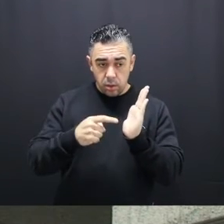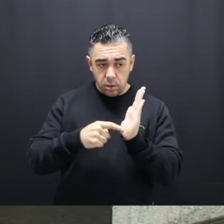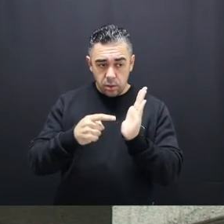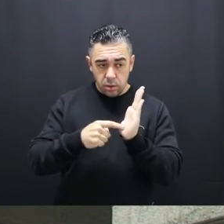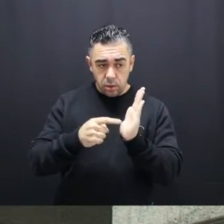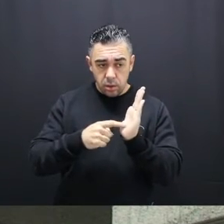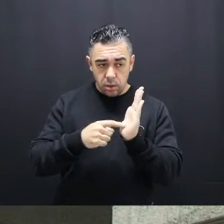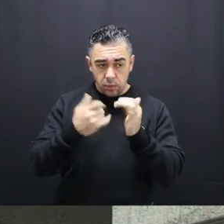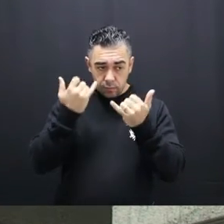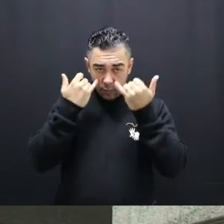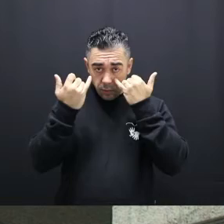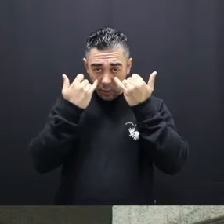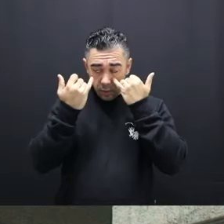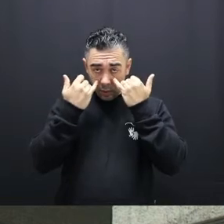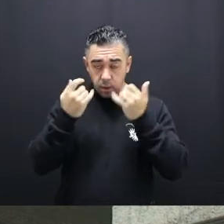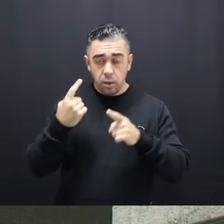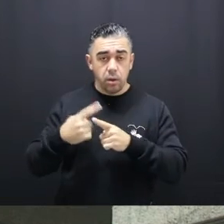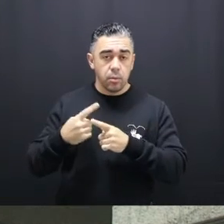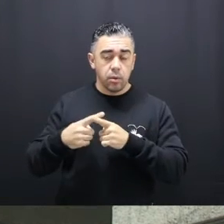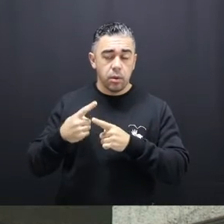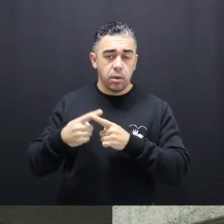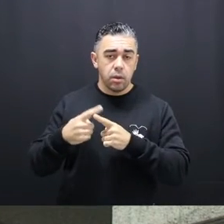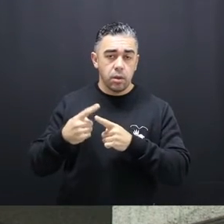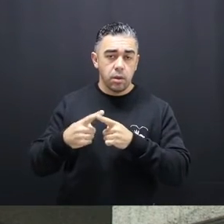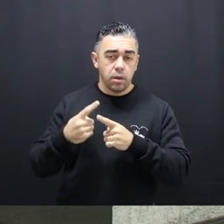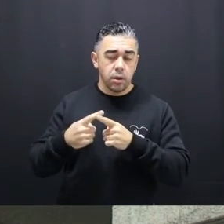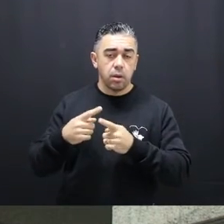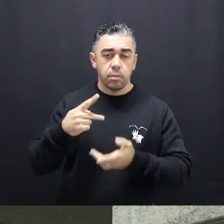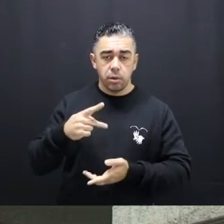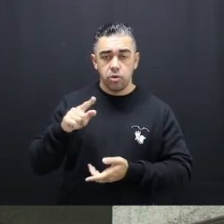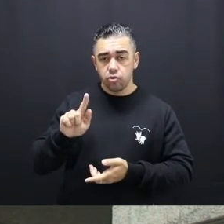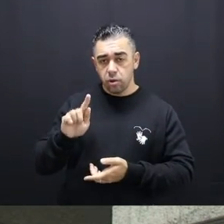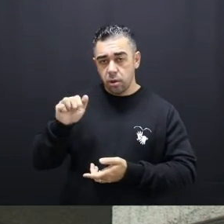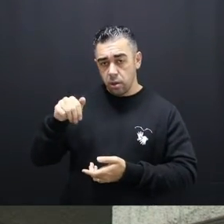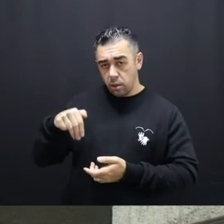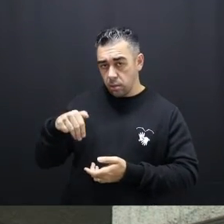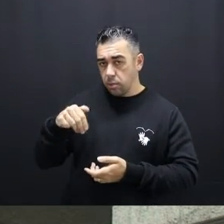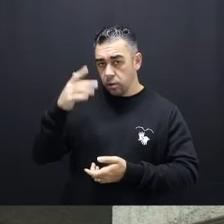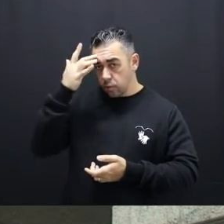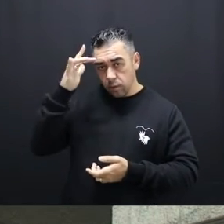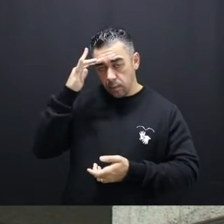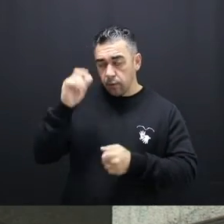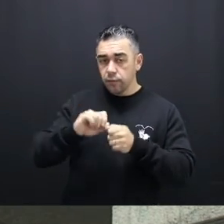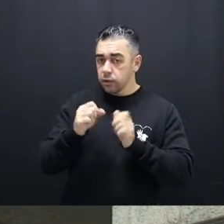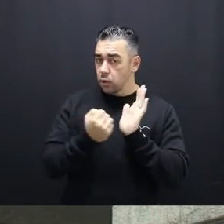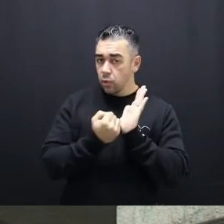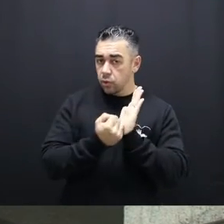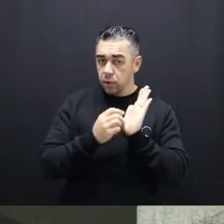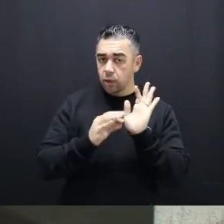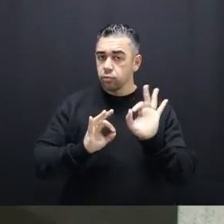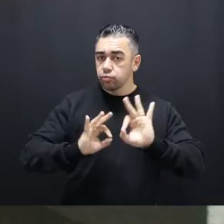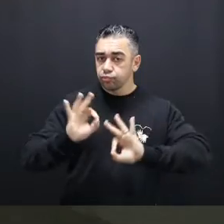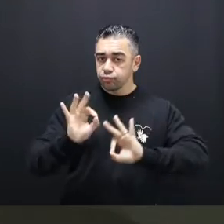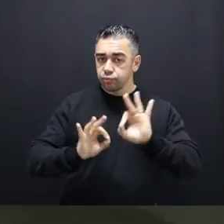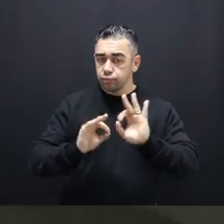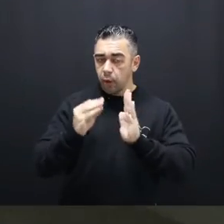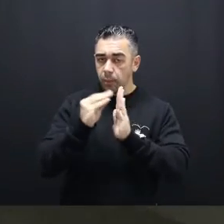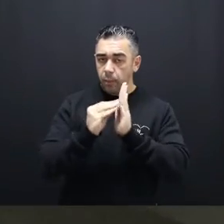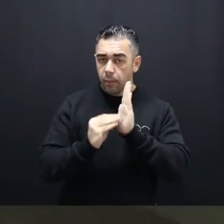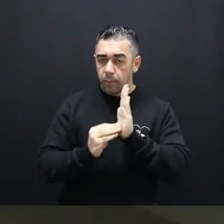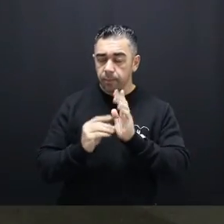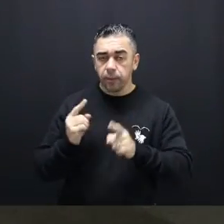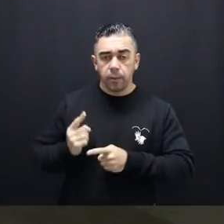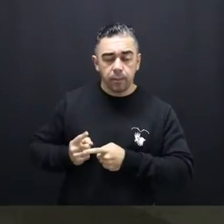vaga então eu diria que a PM não está sabendo fazer o trabalho dela porque ela que elabora os contratos as secretarias Eles não estão sabendo